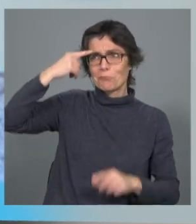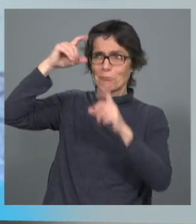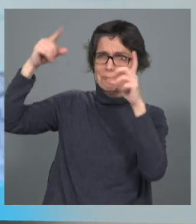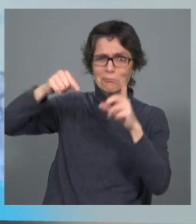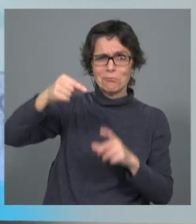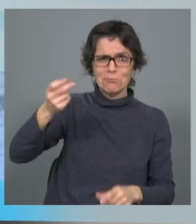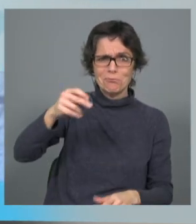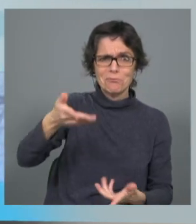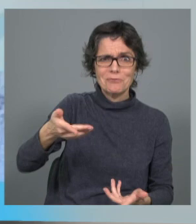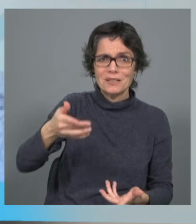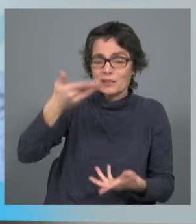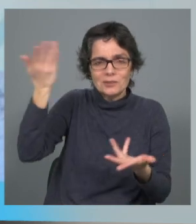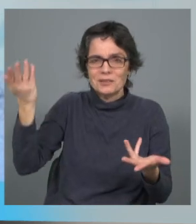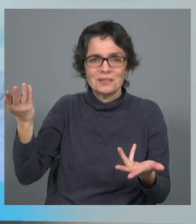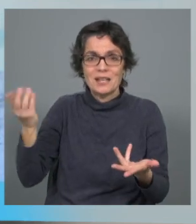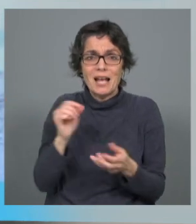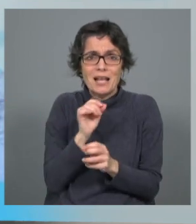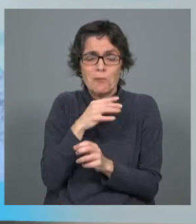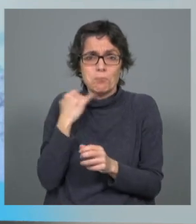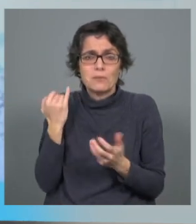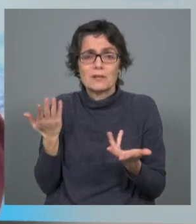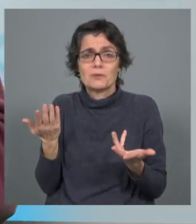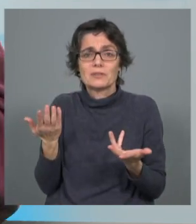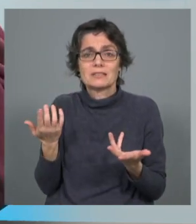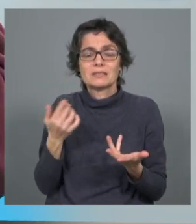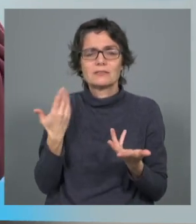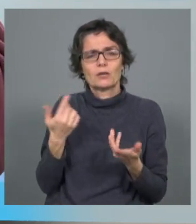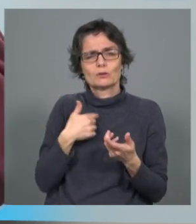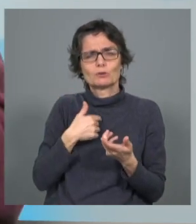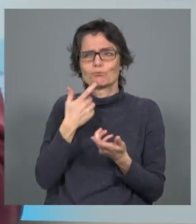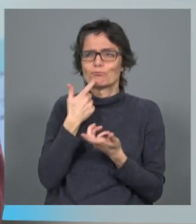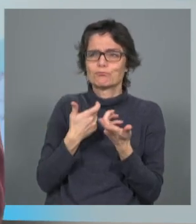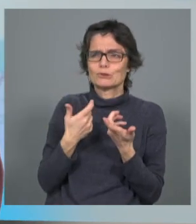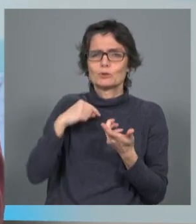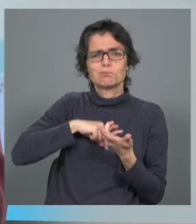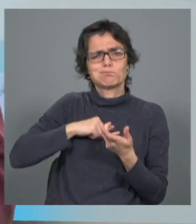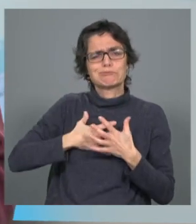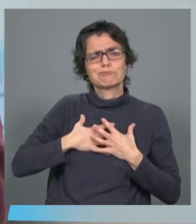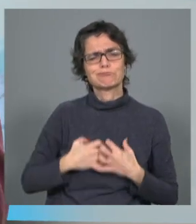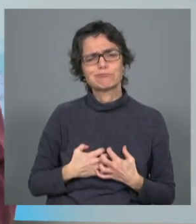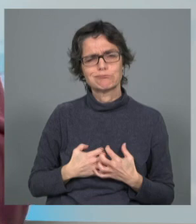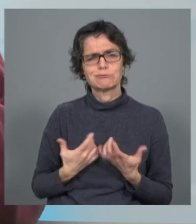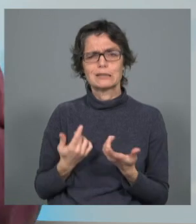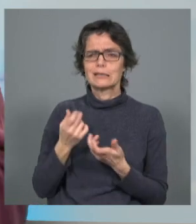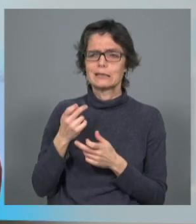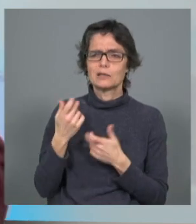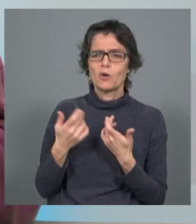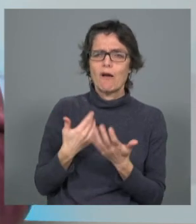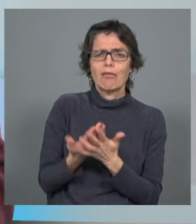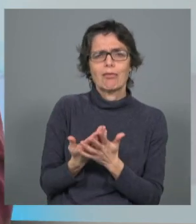e como estamos cansados e desanimados, e será que isto tem alguma solução? Será que isto verdadeiramente pode melhorar ou vai